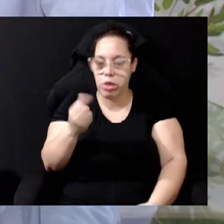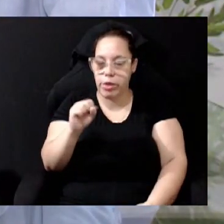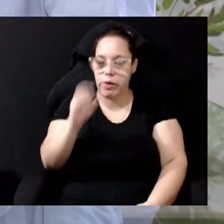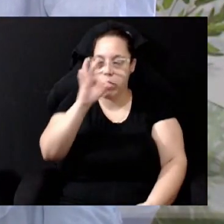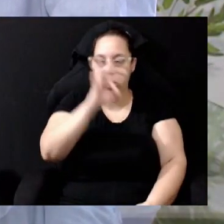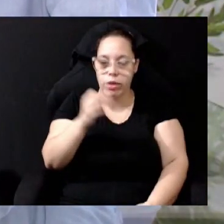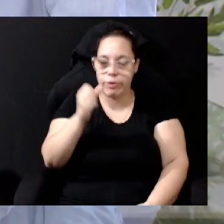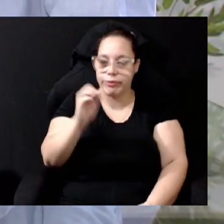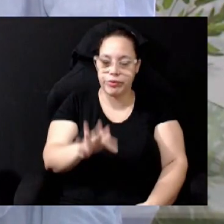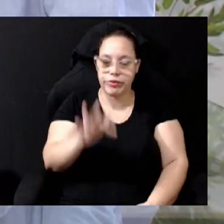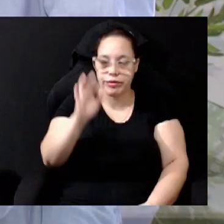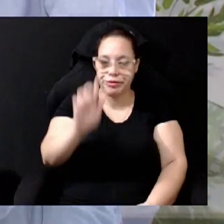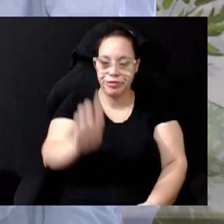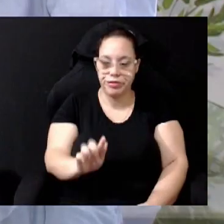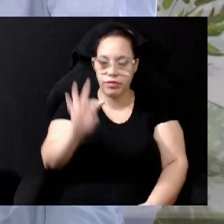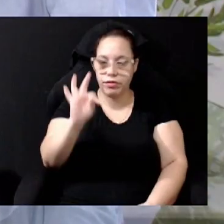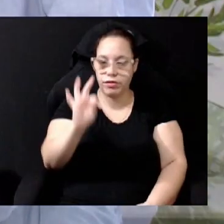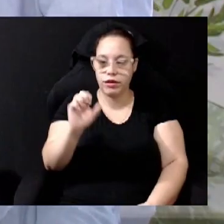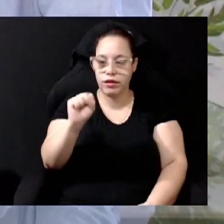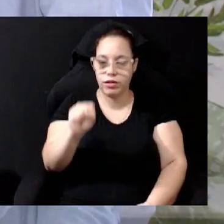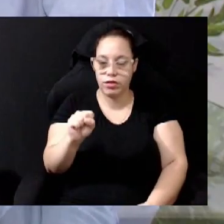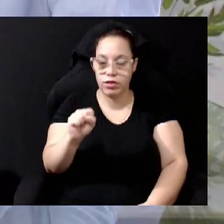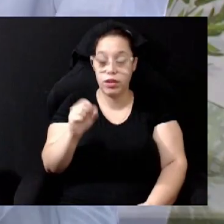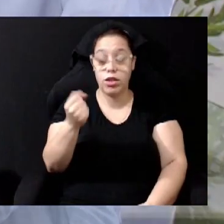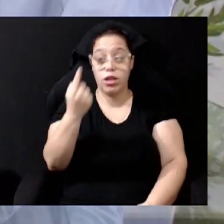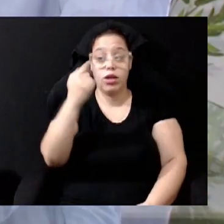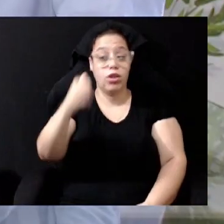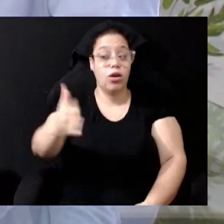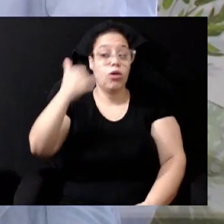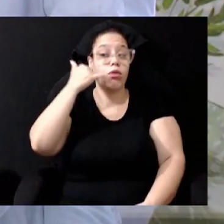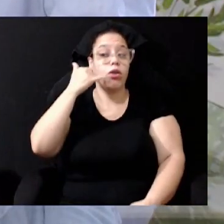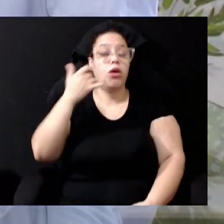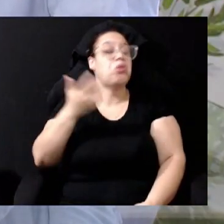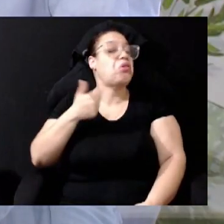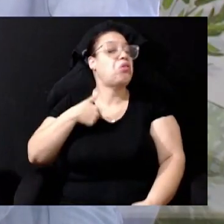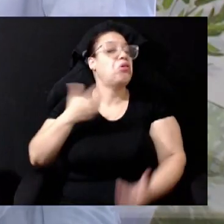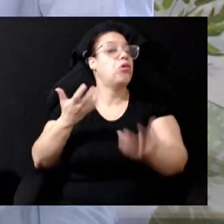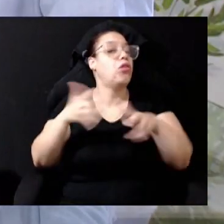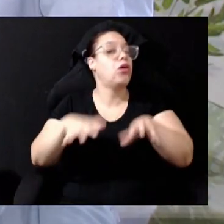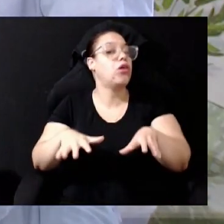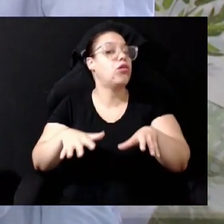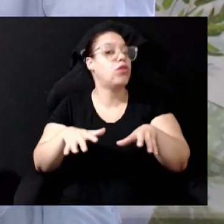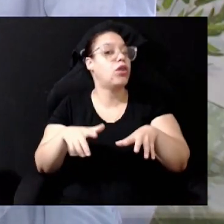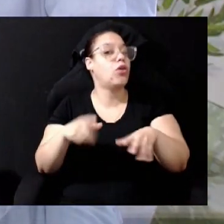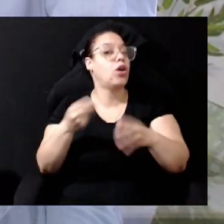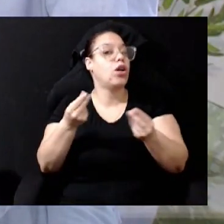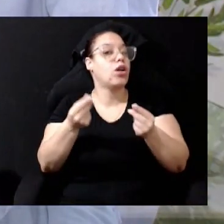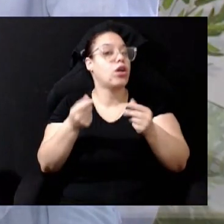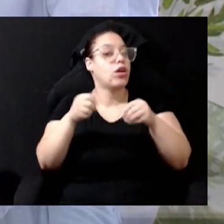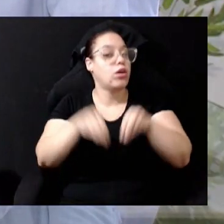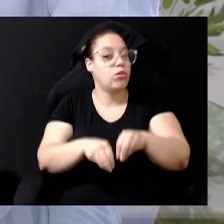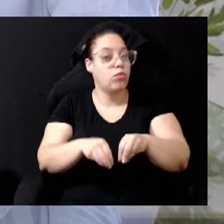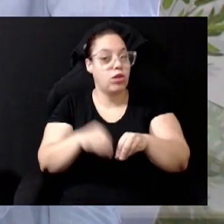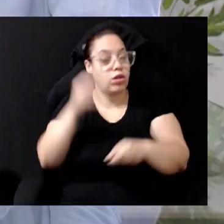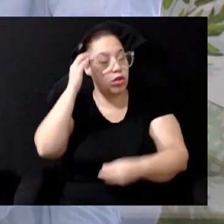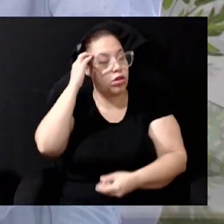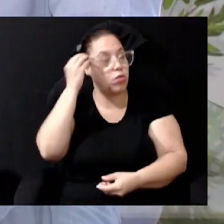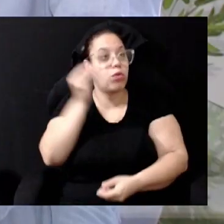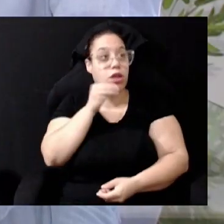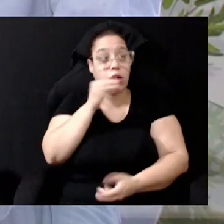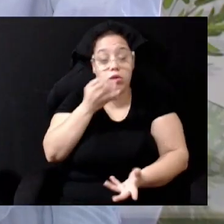entrar em contato com a empresa, primeiramente, para dizer, olha, eu não recebi. Pode ter sido uma falha. Isso é uma coisa interessante a gente dizer. As pessoas já